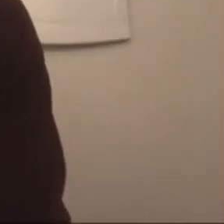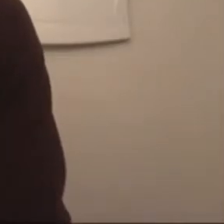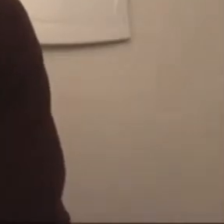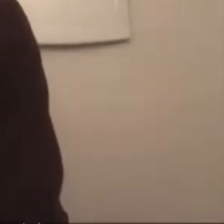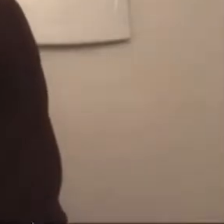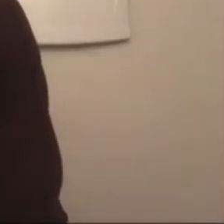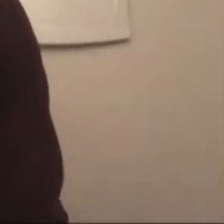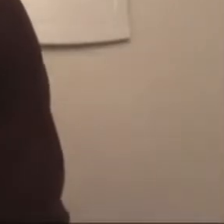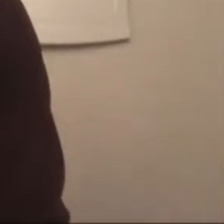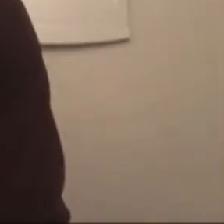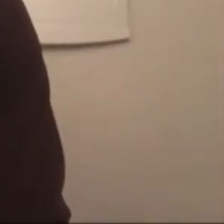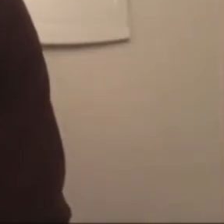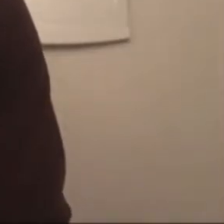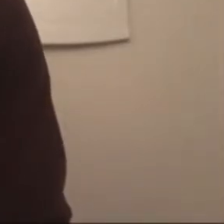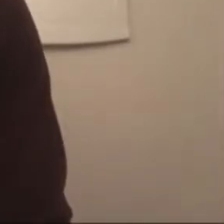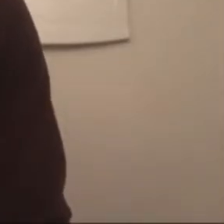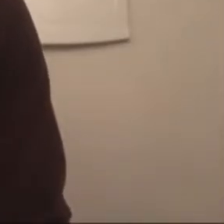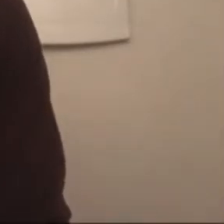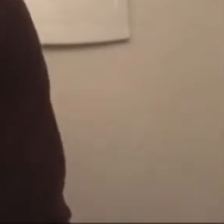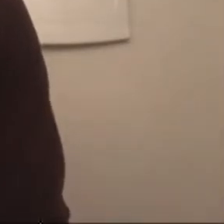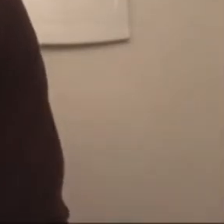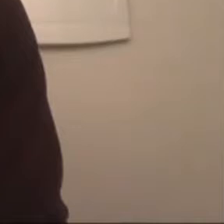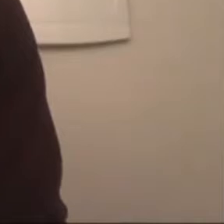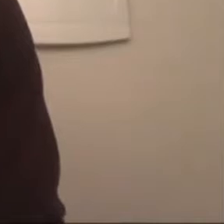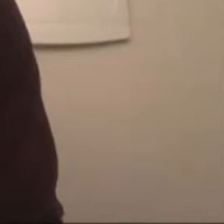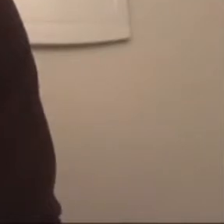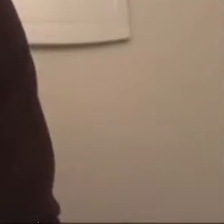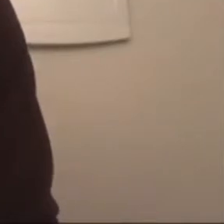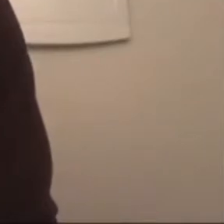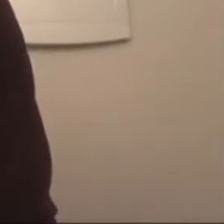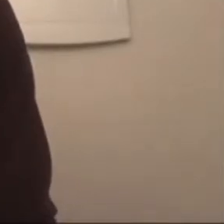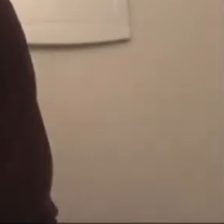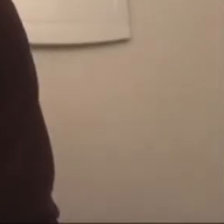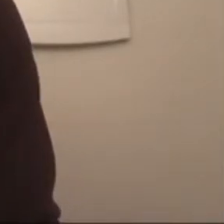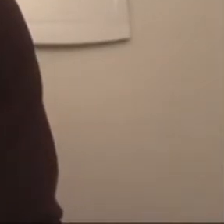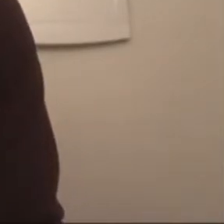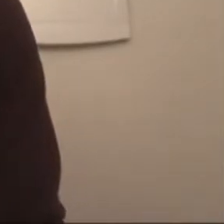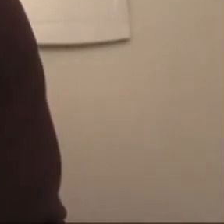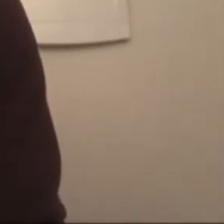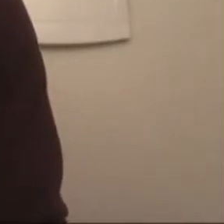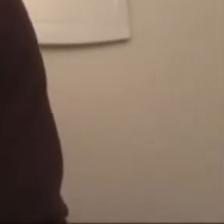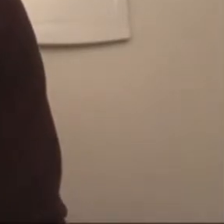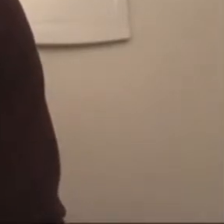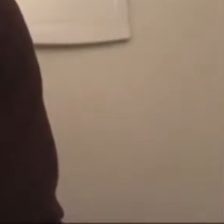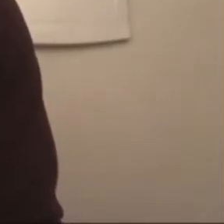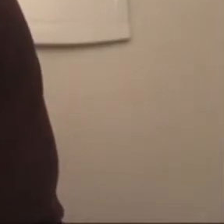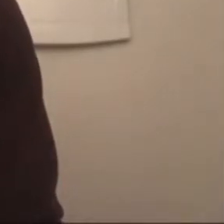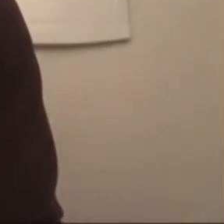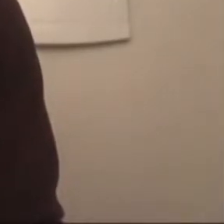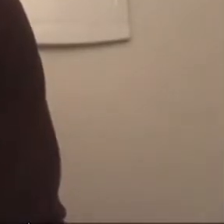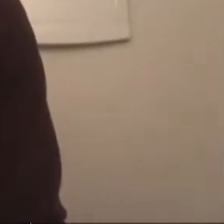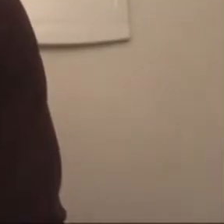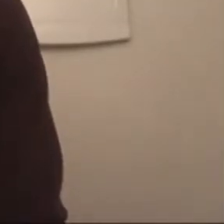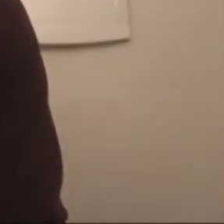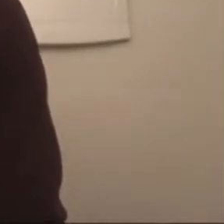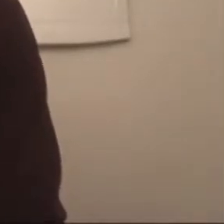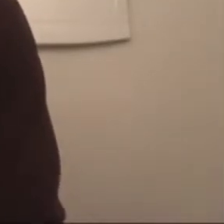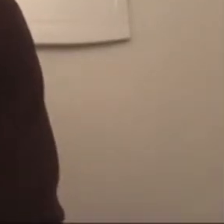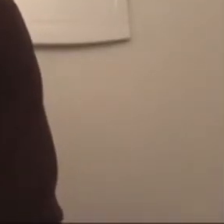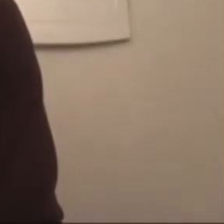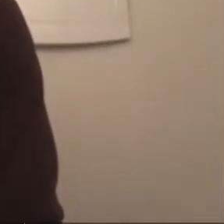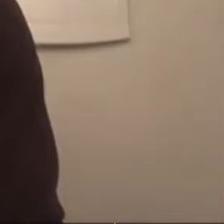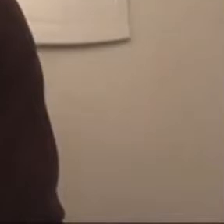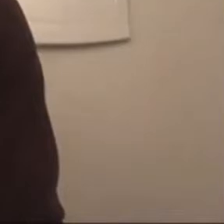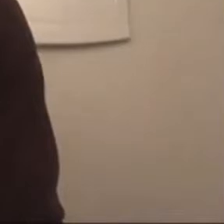contato comigo em seguida e a gente começou a trocar umas ideias e tal, e ele falou que estava fazendo a boneca Barbie da Tóquio e eu fiquei, nossa, não